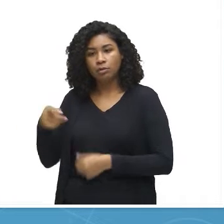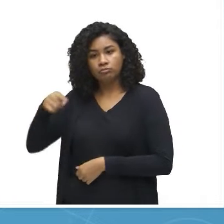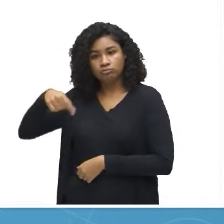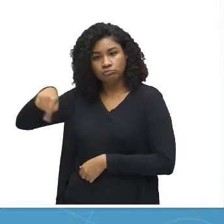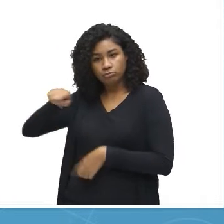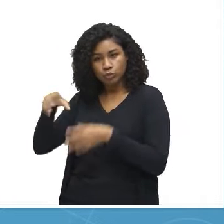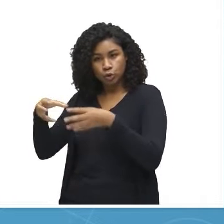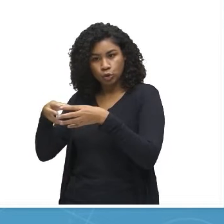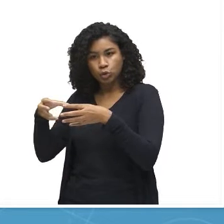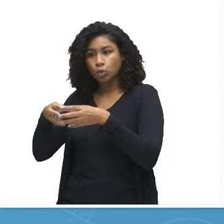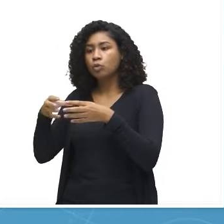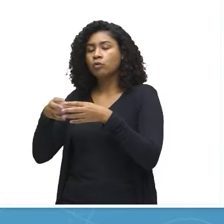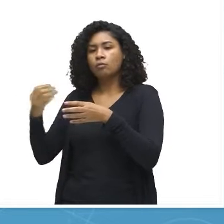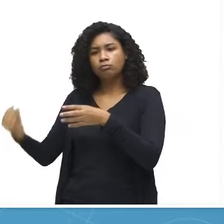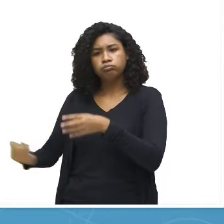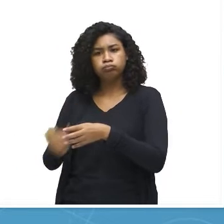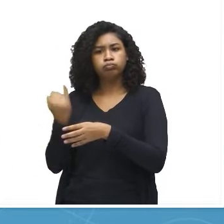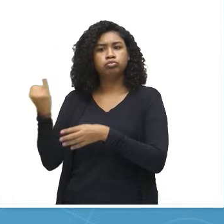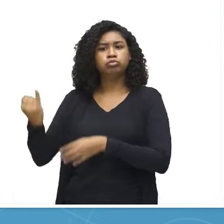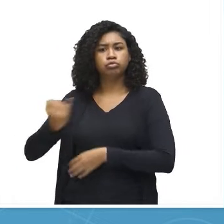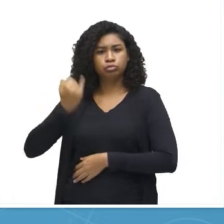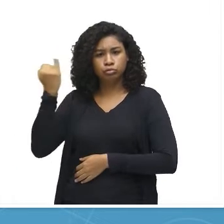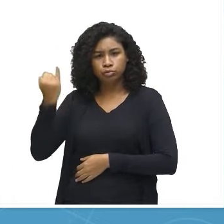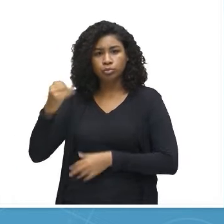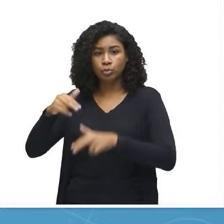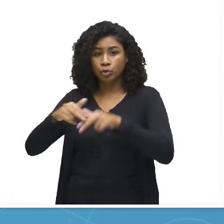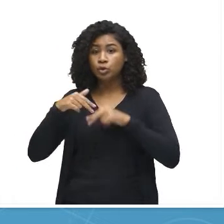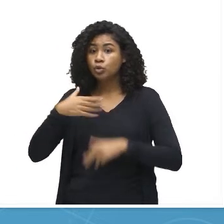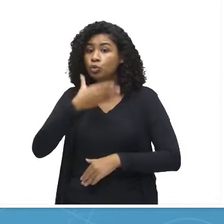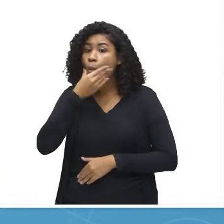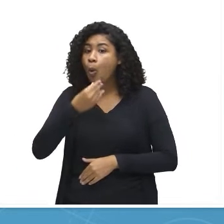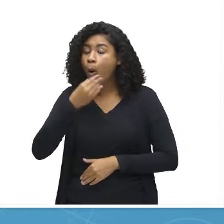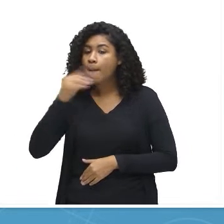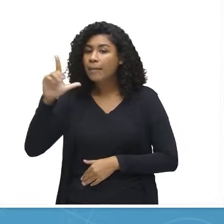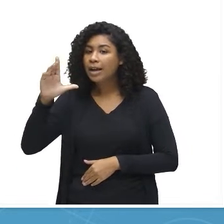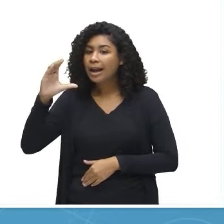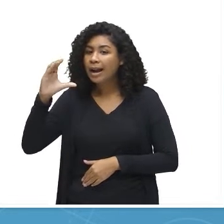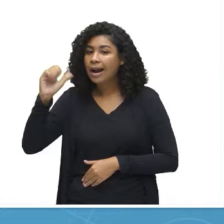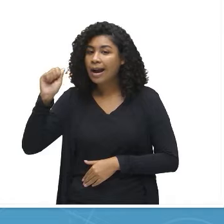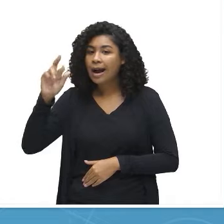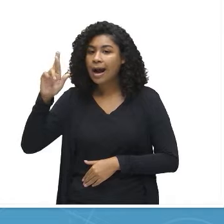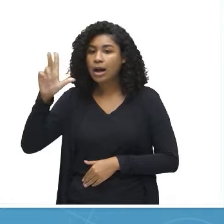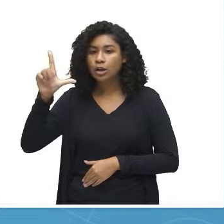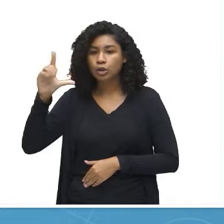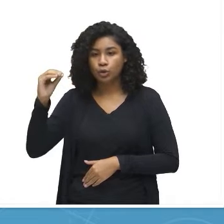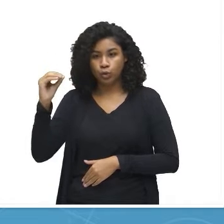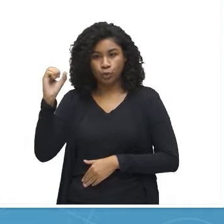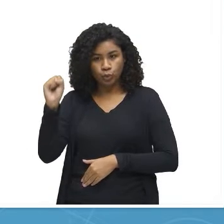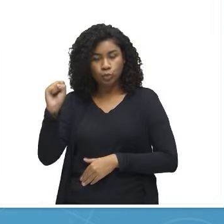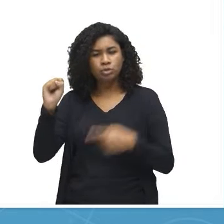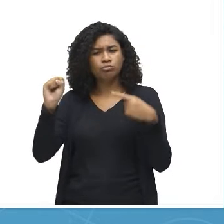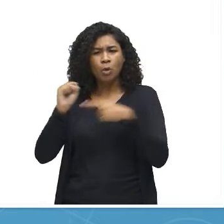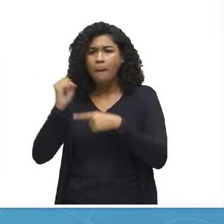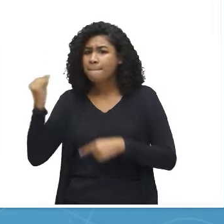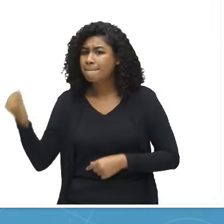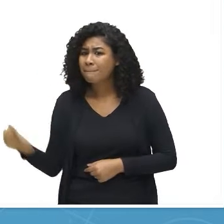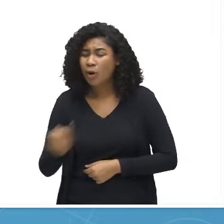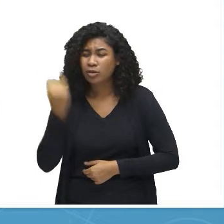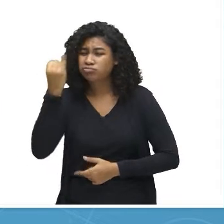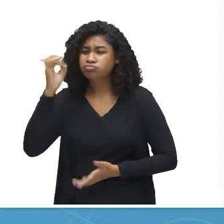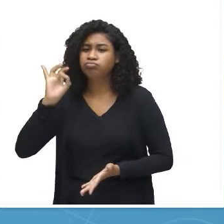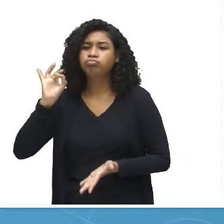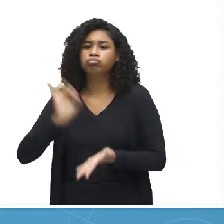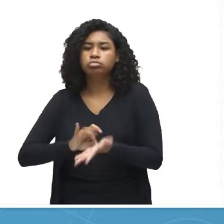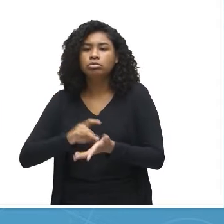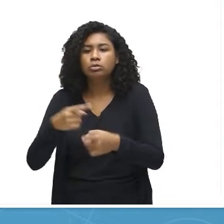Carlos Martel, um deles, vai deter a expansão islâmica. O que é isso, professora? Lá na Idade Média